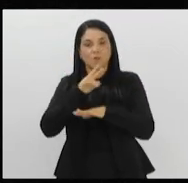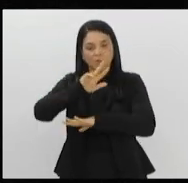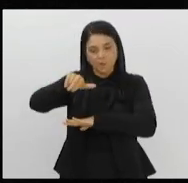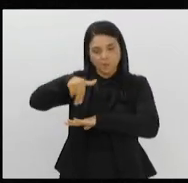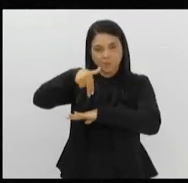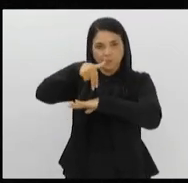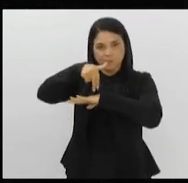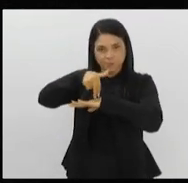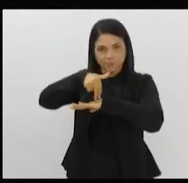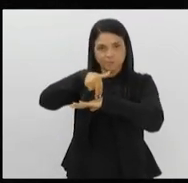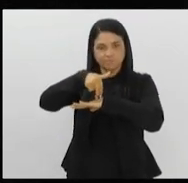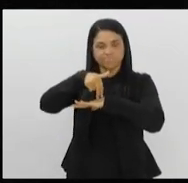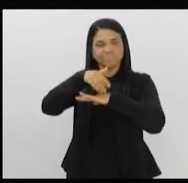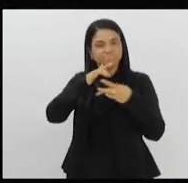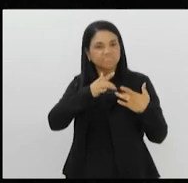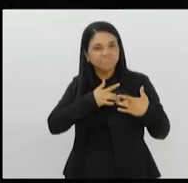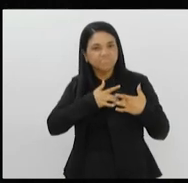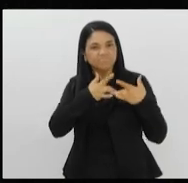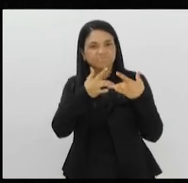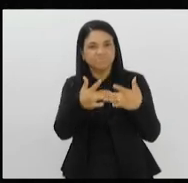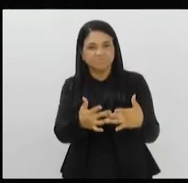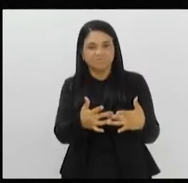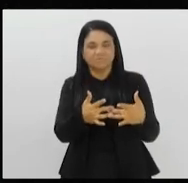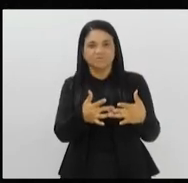tribuna prestar a minha solidariedade